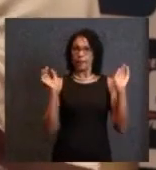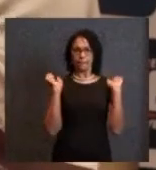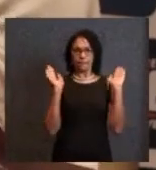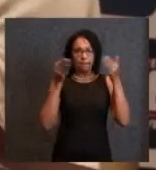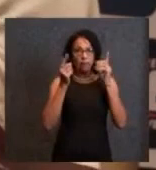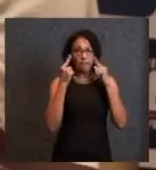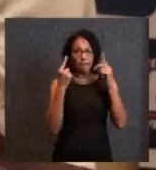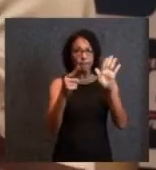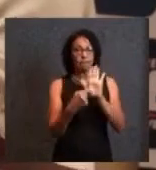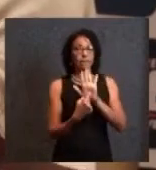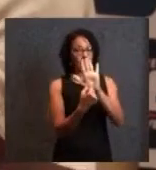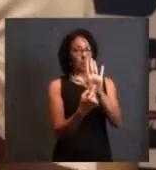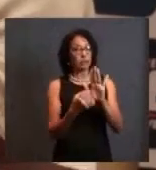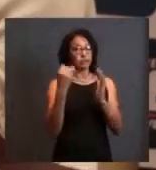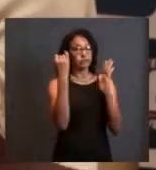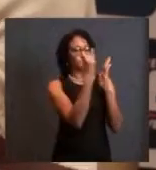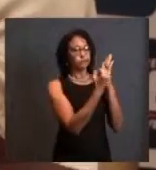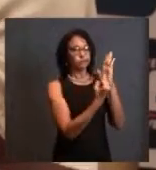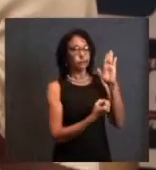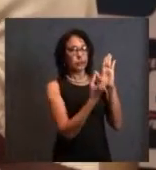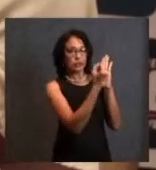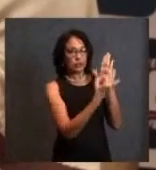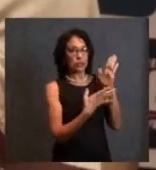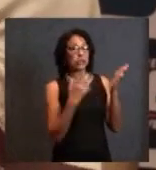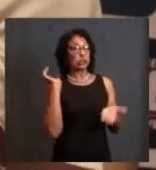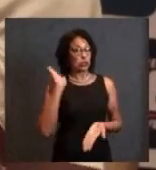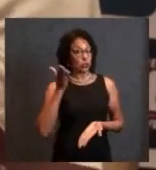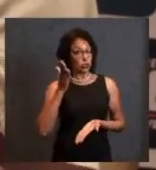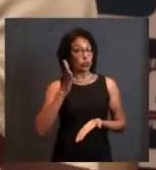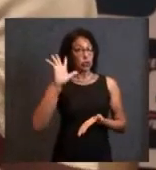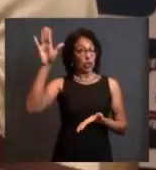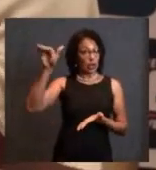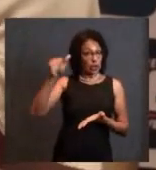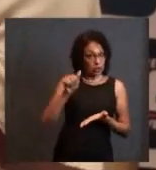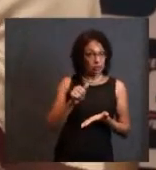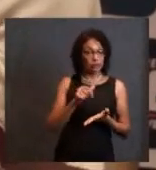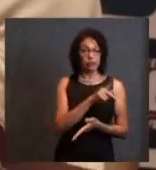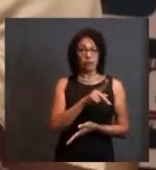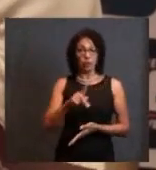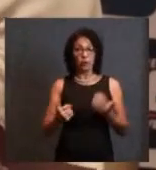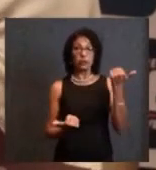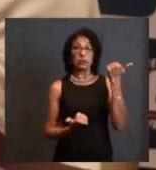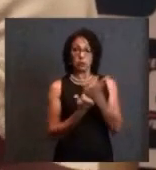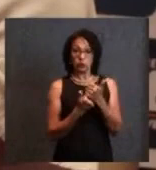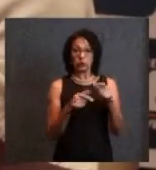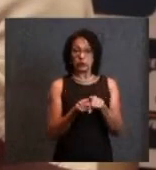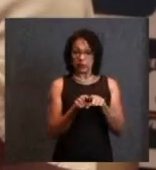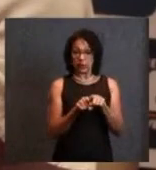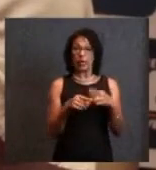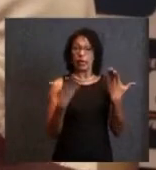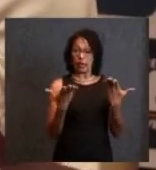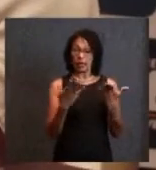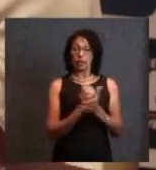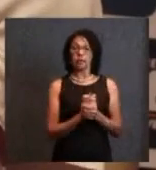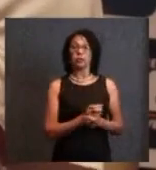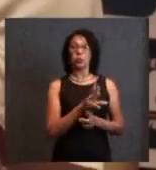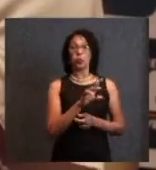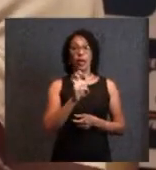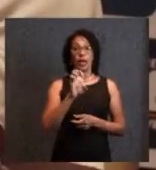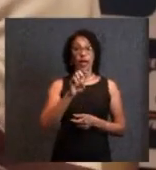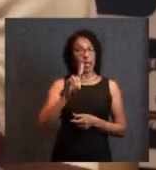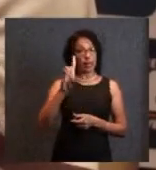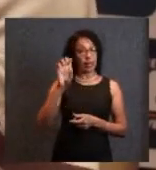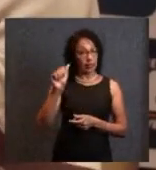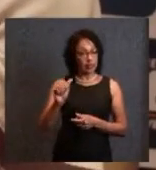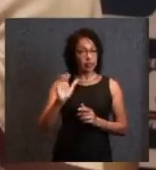pontos, finalizando com a contratação de professores substitutos, que é o professor contratado pelo regime especial de